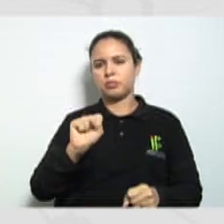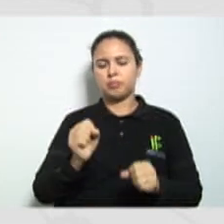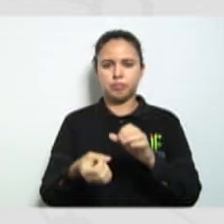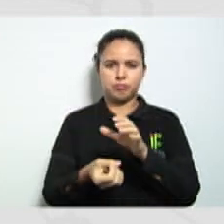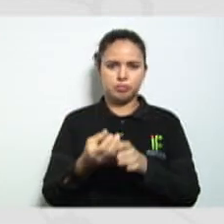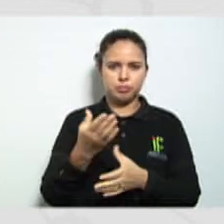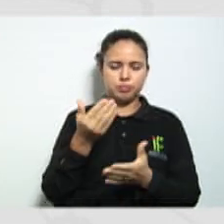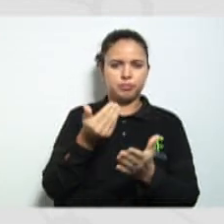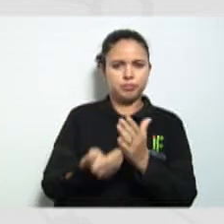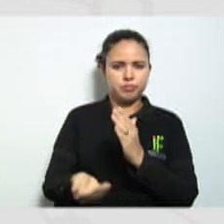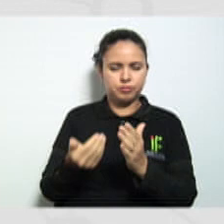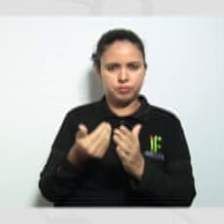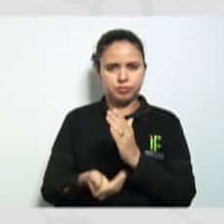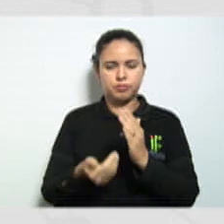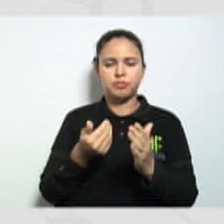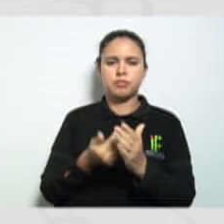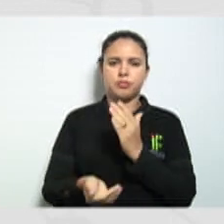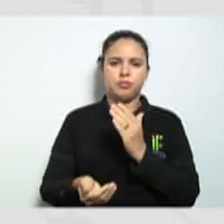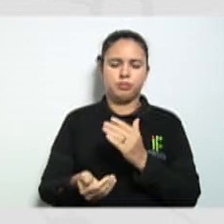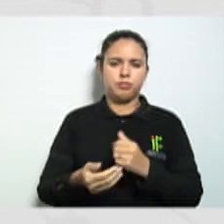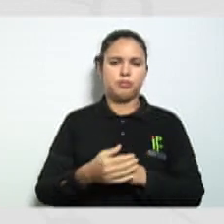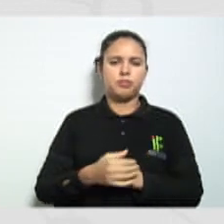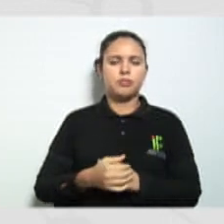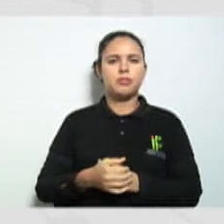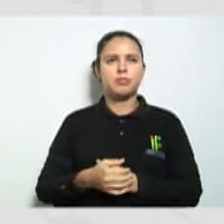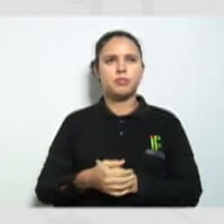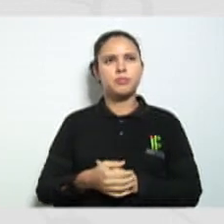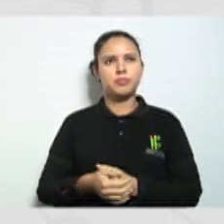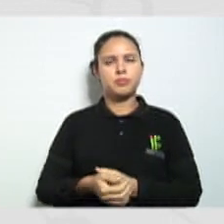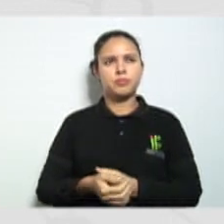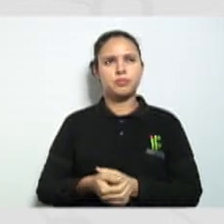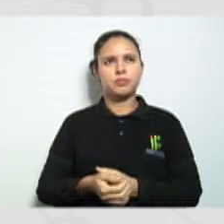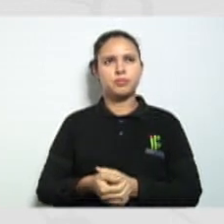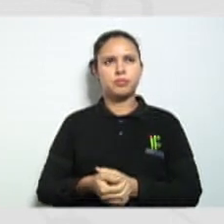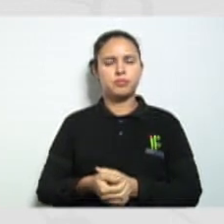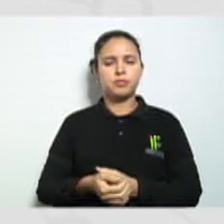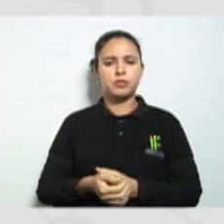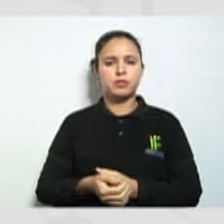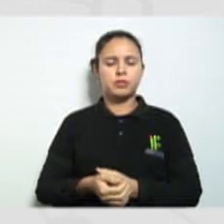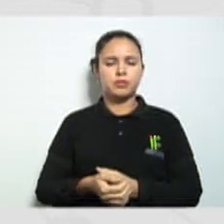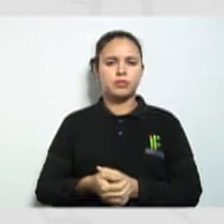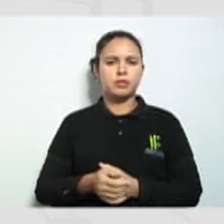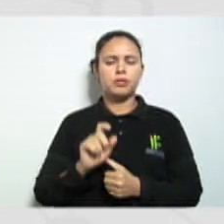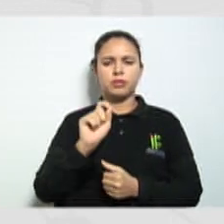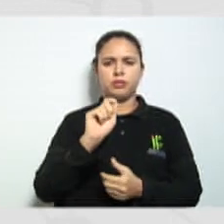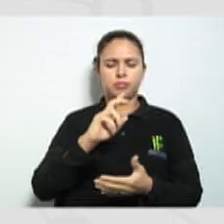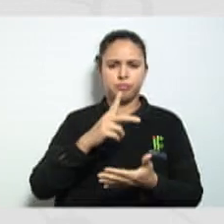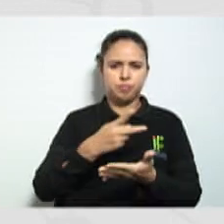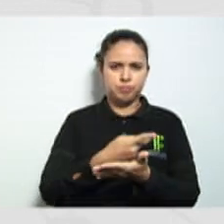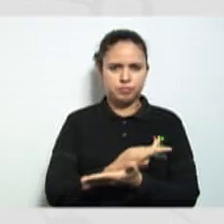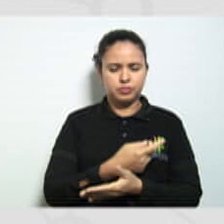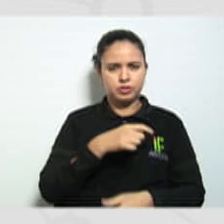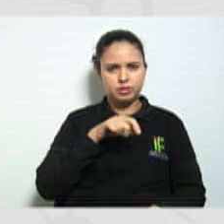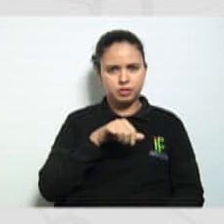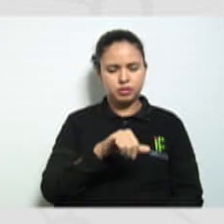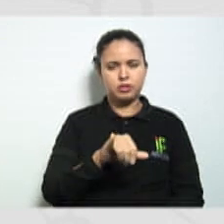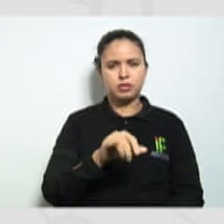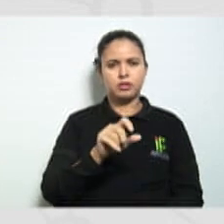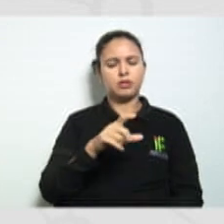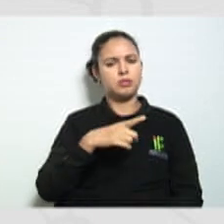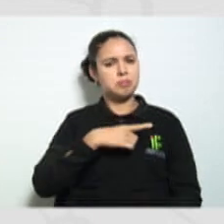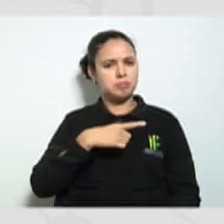seja, prejuízo. O que que acontece se ocorrer